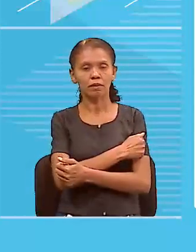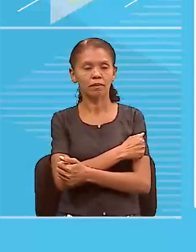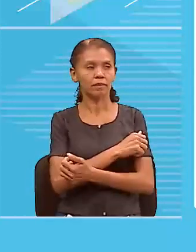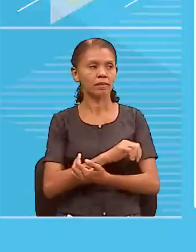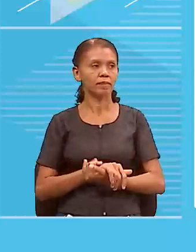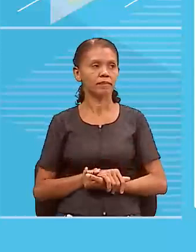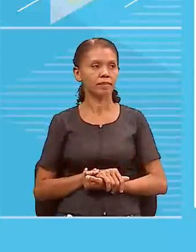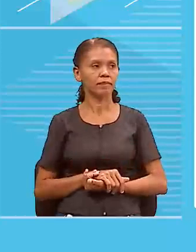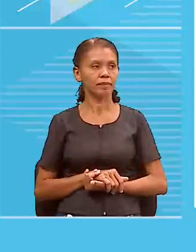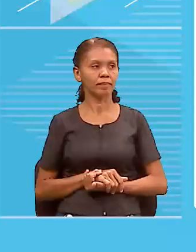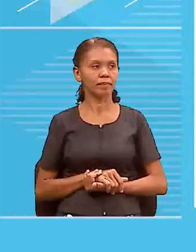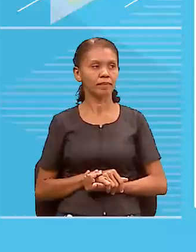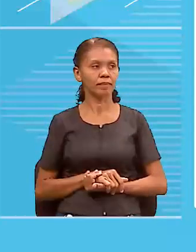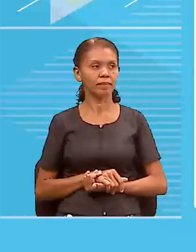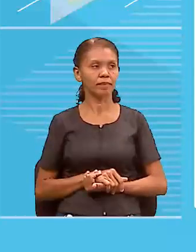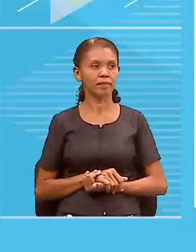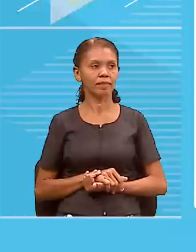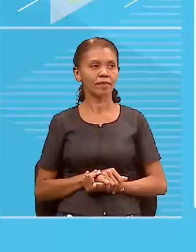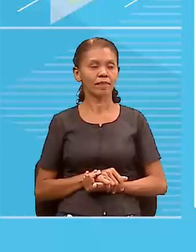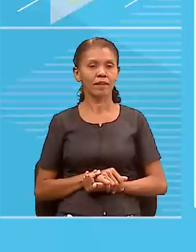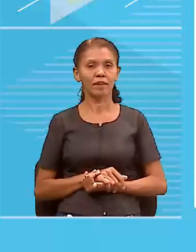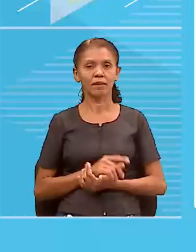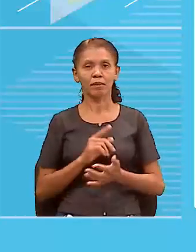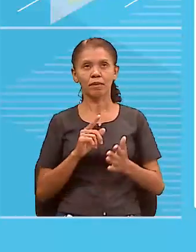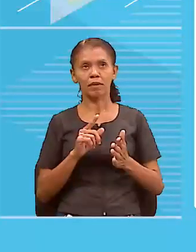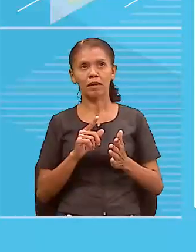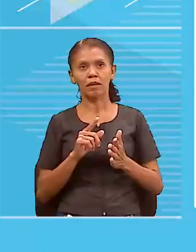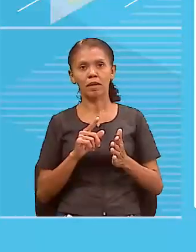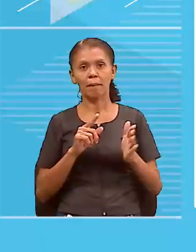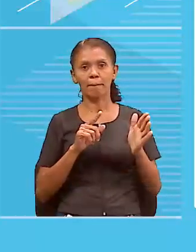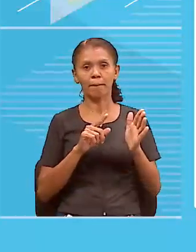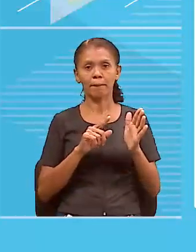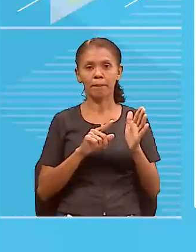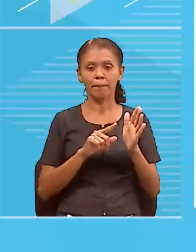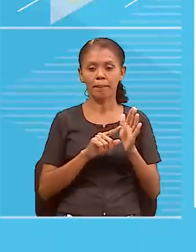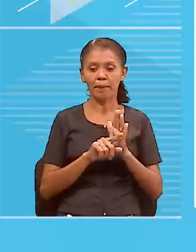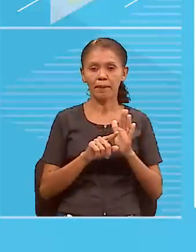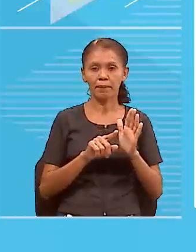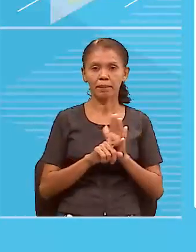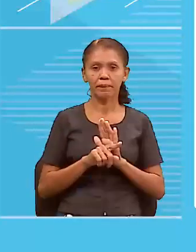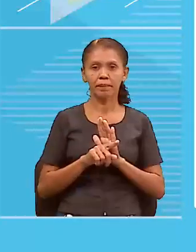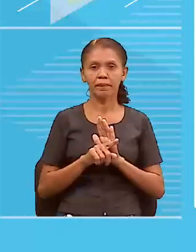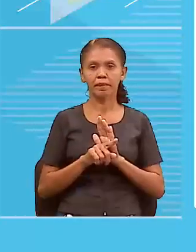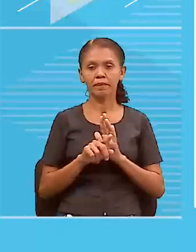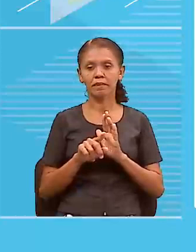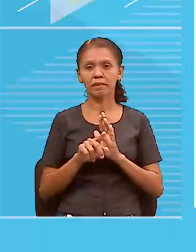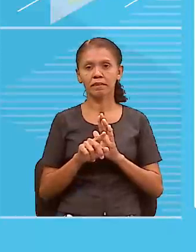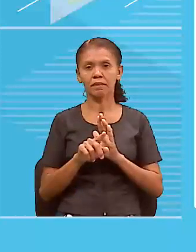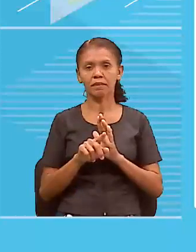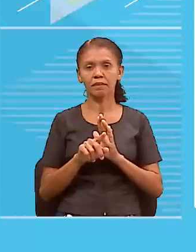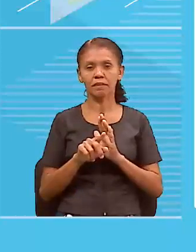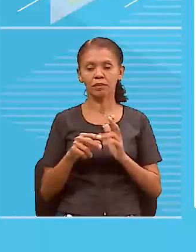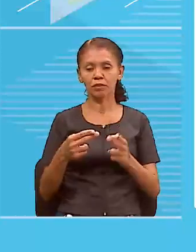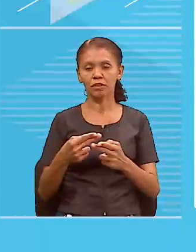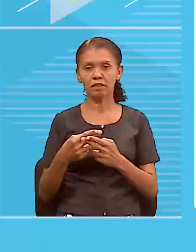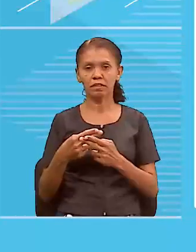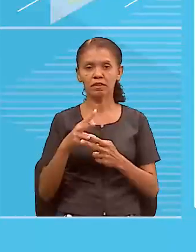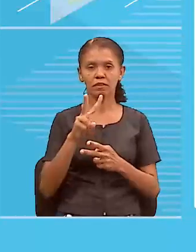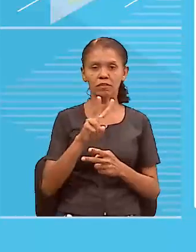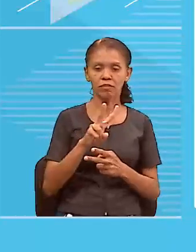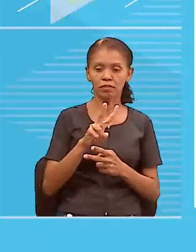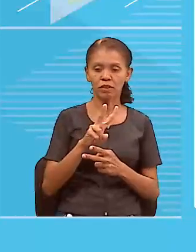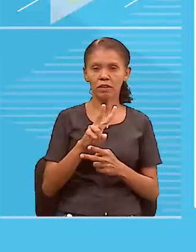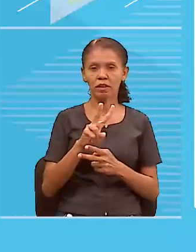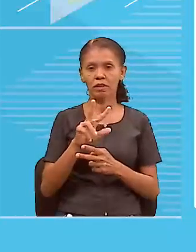como é que seria por exemplo questões envolvendo verdadeiro e falso em textos pequenininhos tá Tô mostrando para